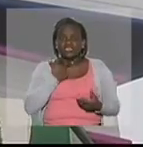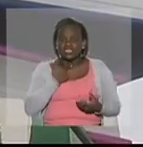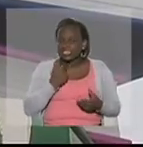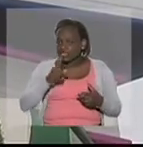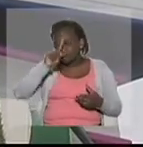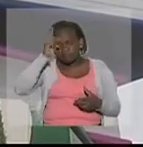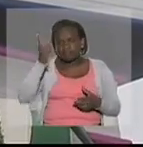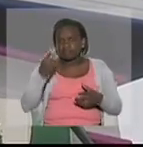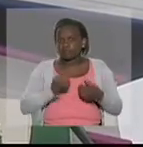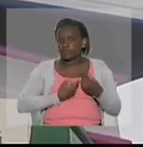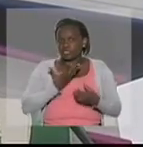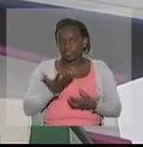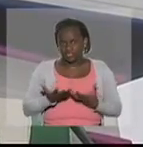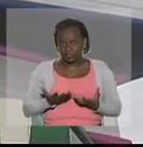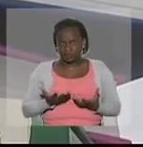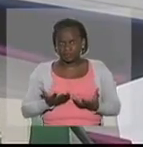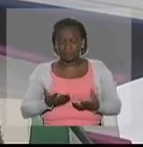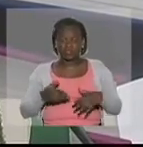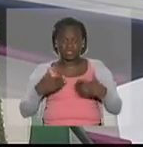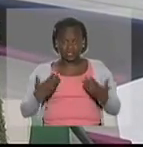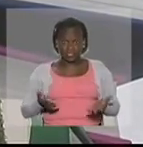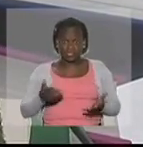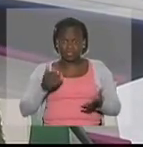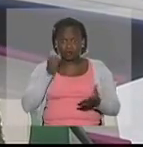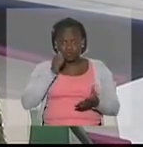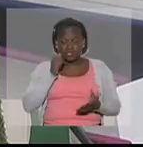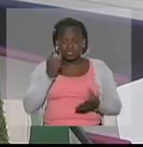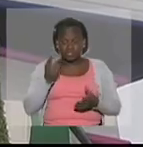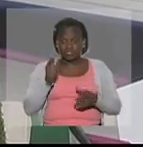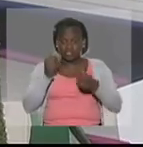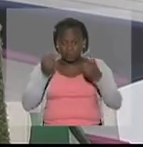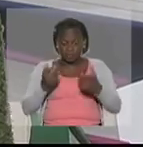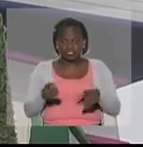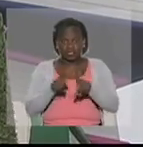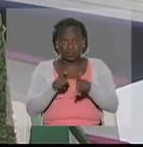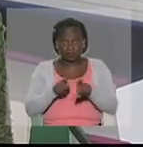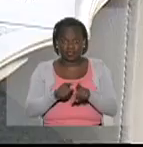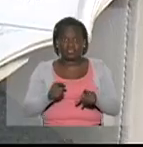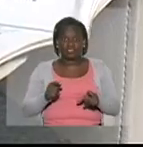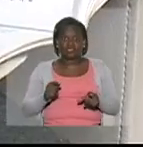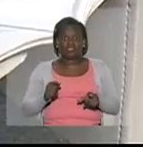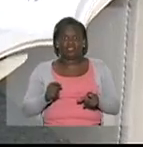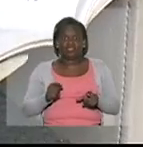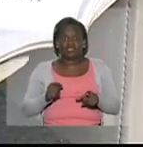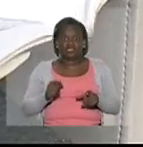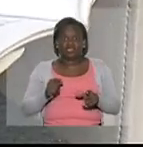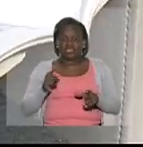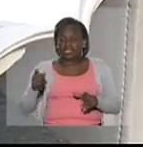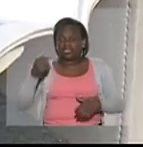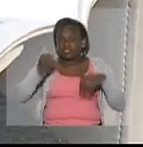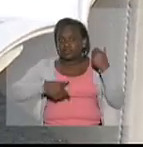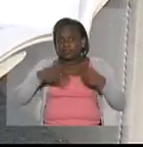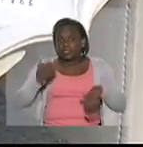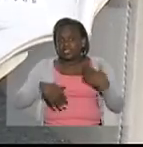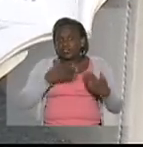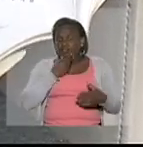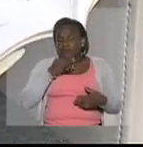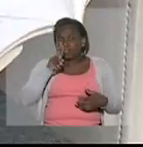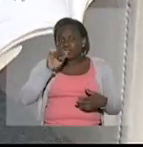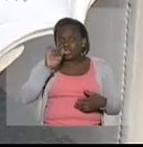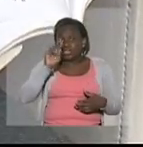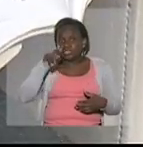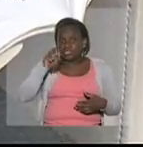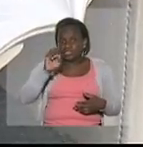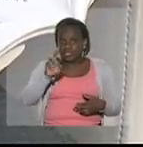se deseja criar em poesia e ela uma parte aqui ela fala assim e aí ela conta que que o